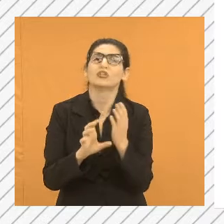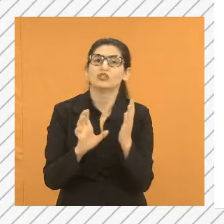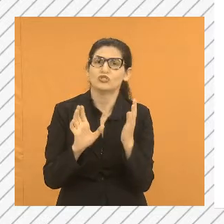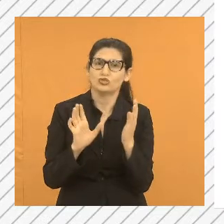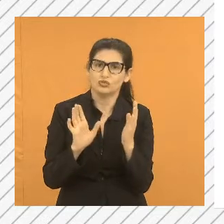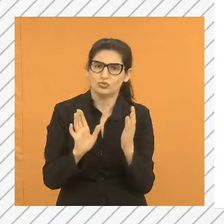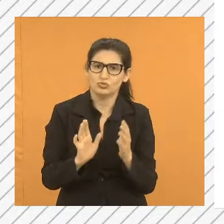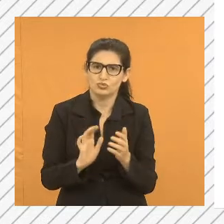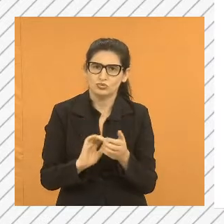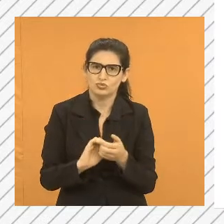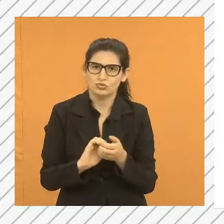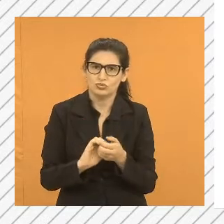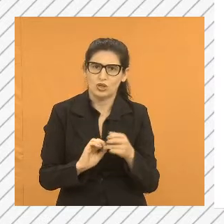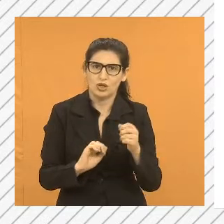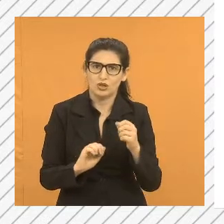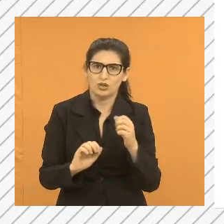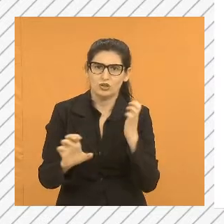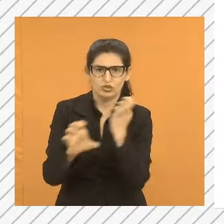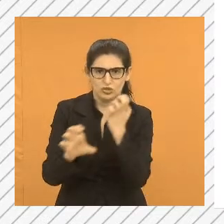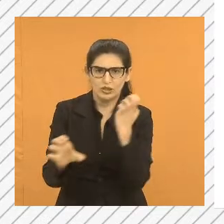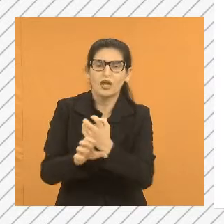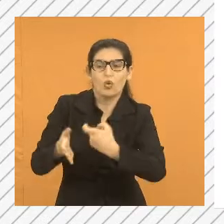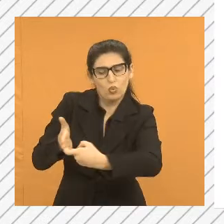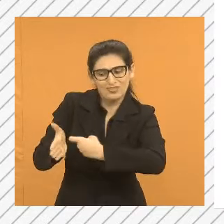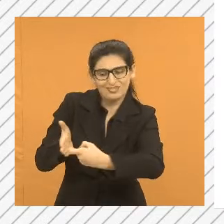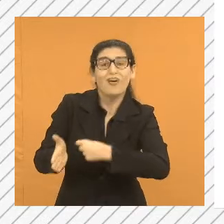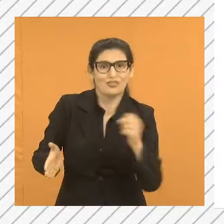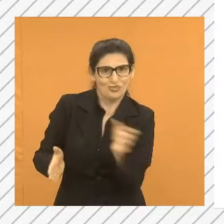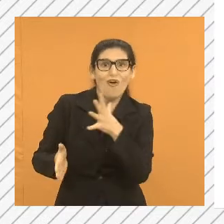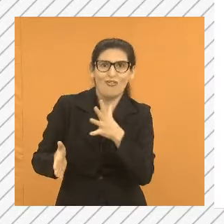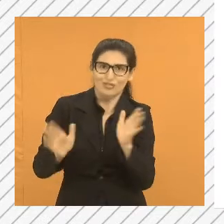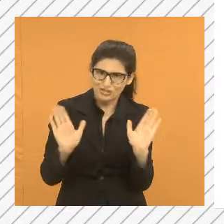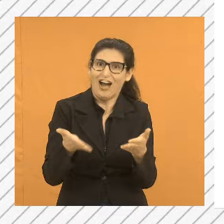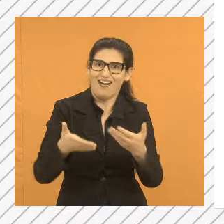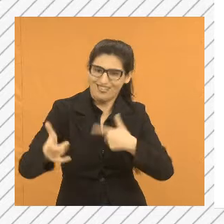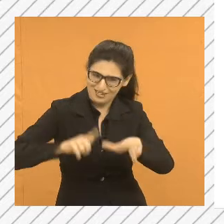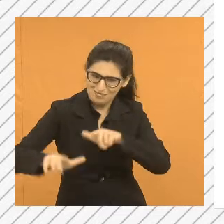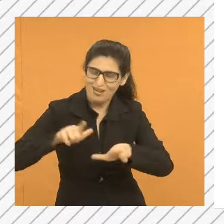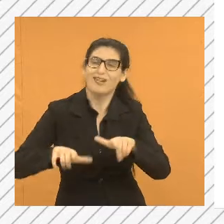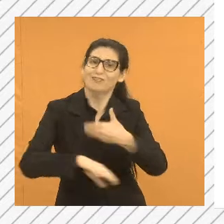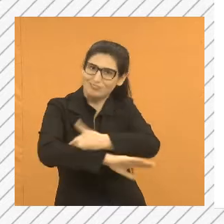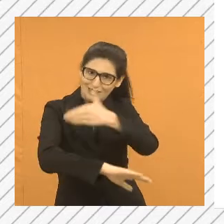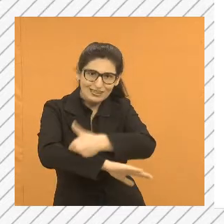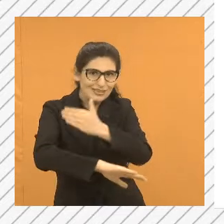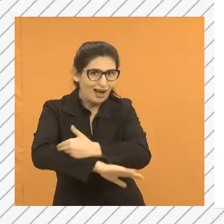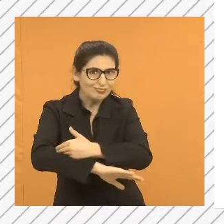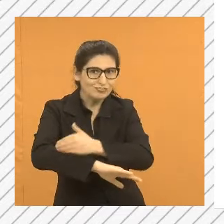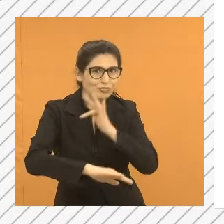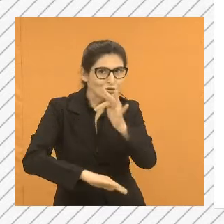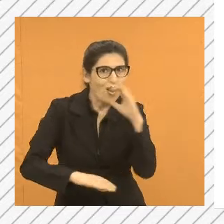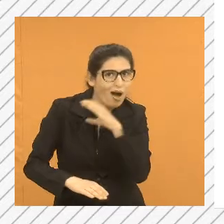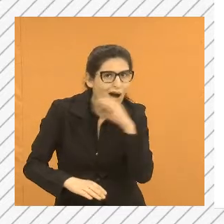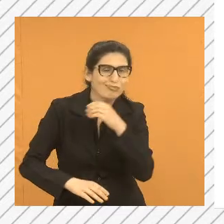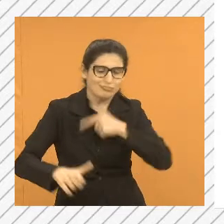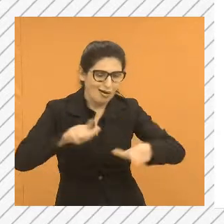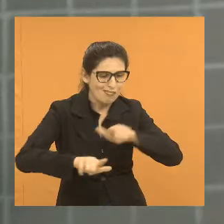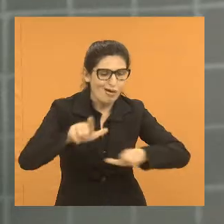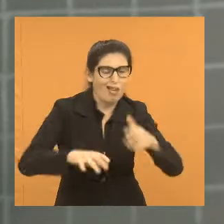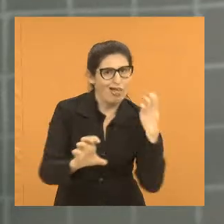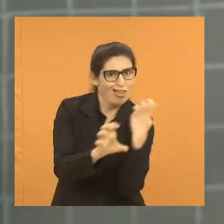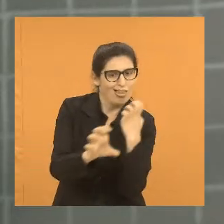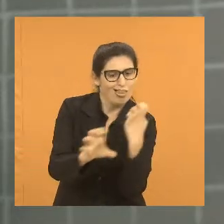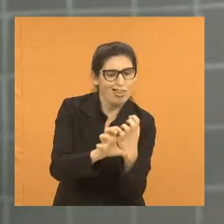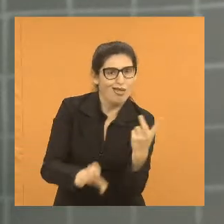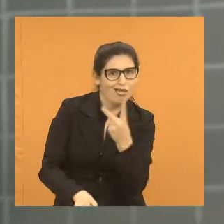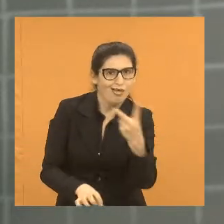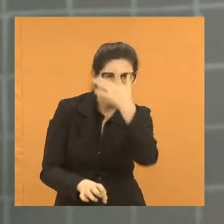engenheiro que foi contratado mais recentemente já está em fase de treinamento. Outros atendimentos da